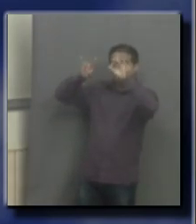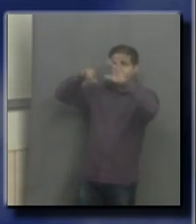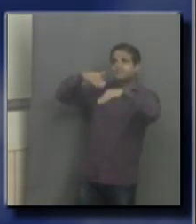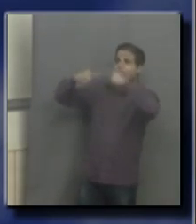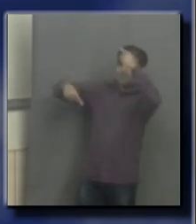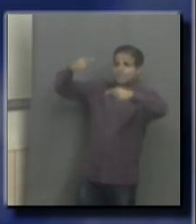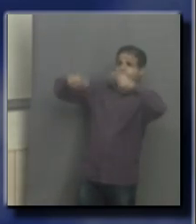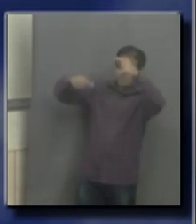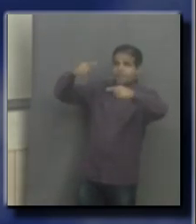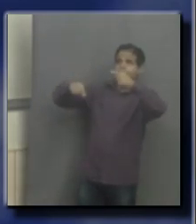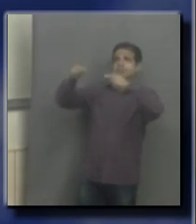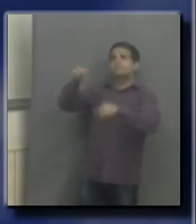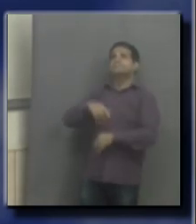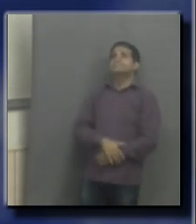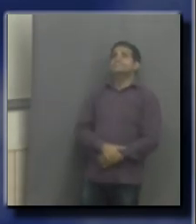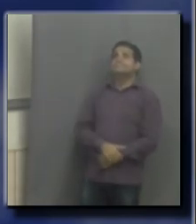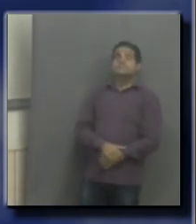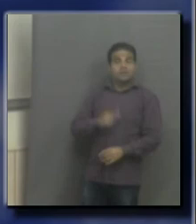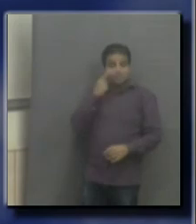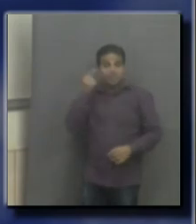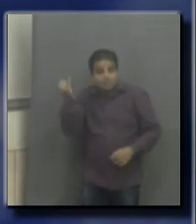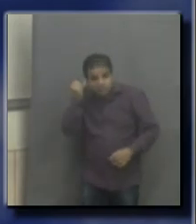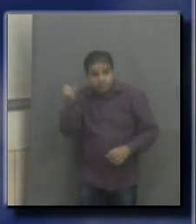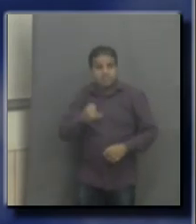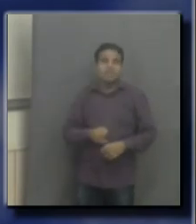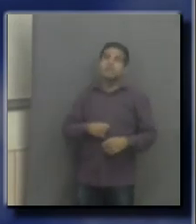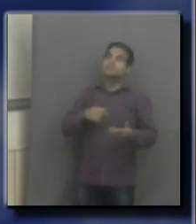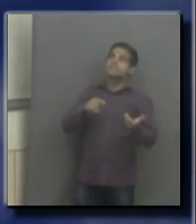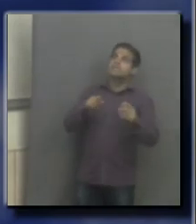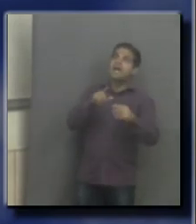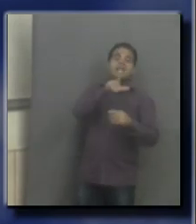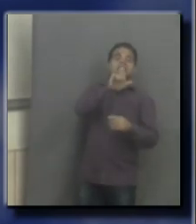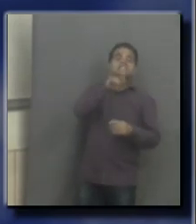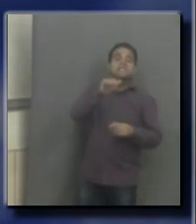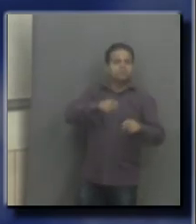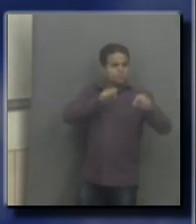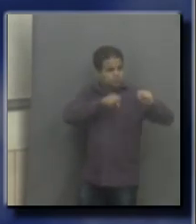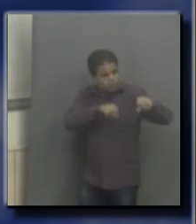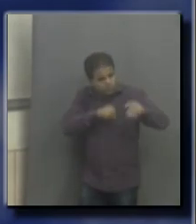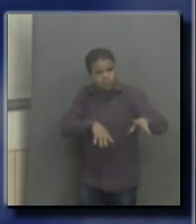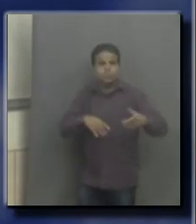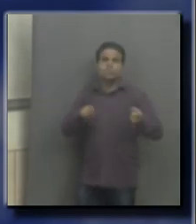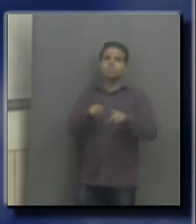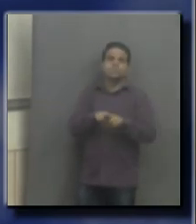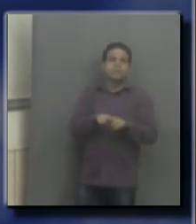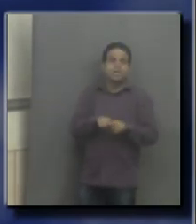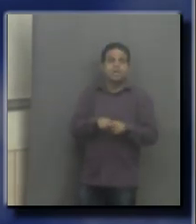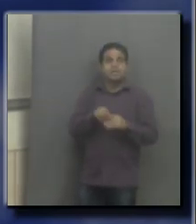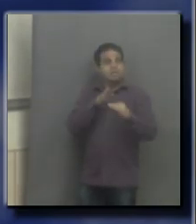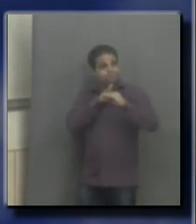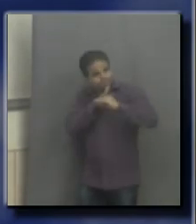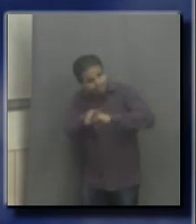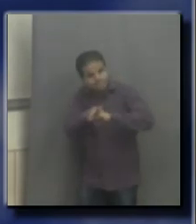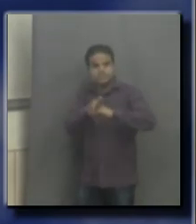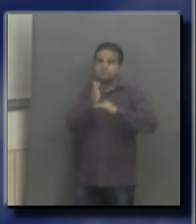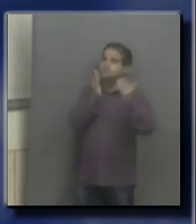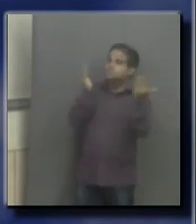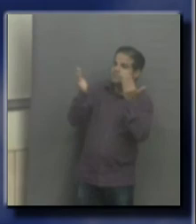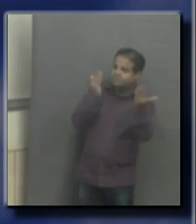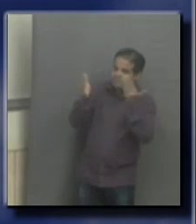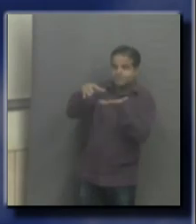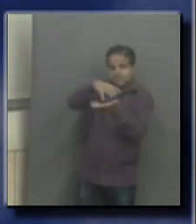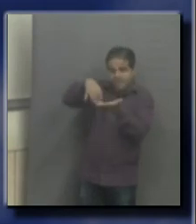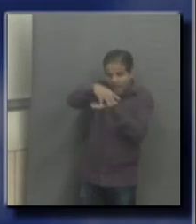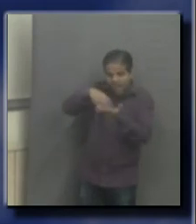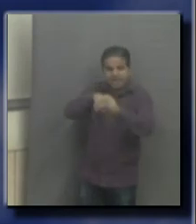de discussão, né? A importância da licenciatura, da educação, né, da participação da psicologia na área